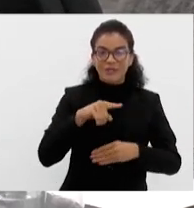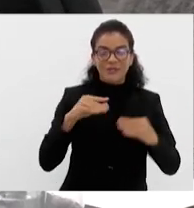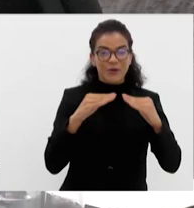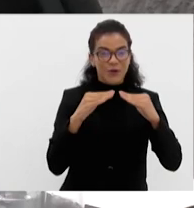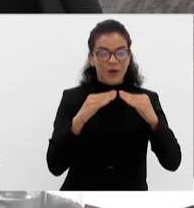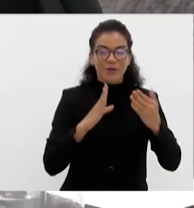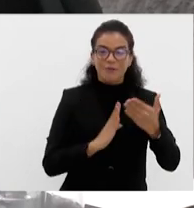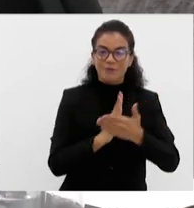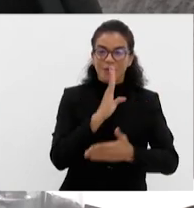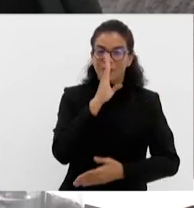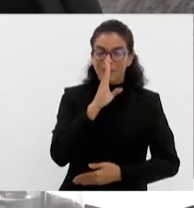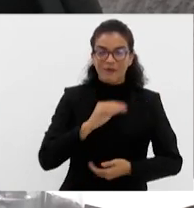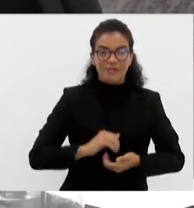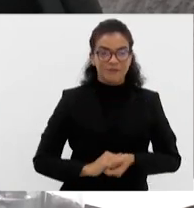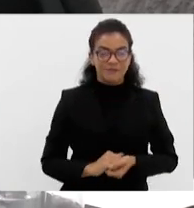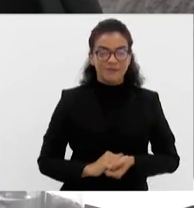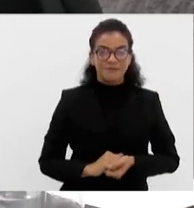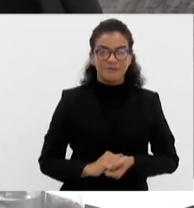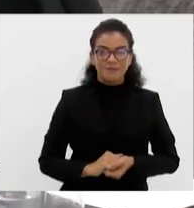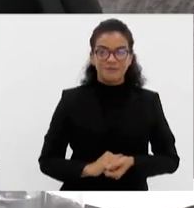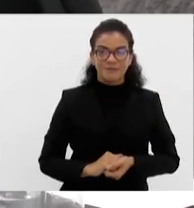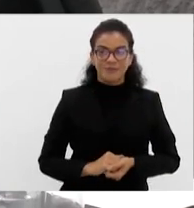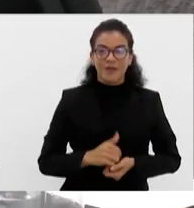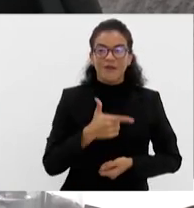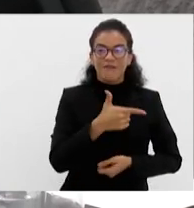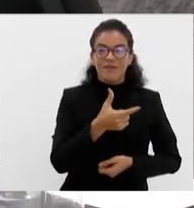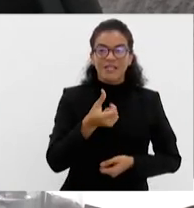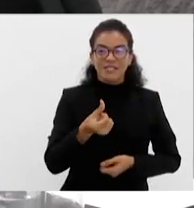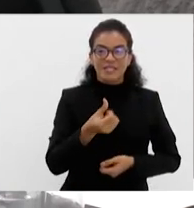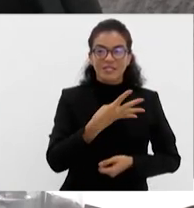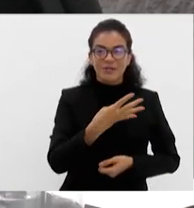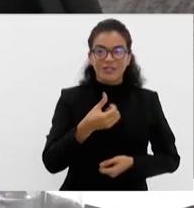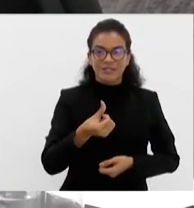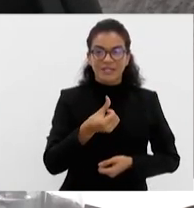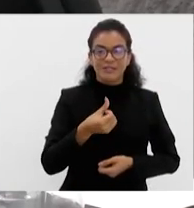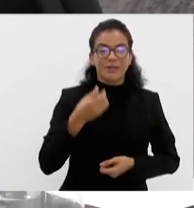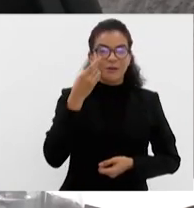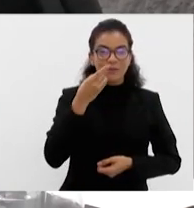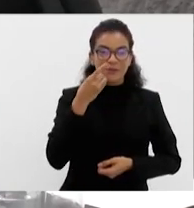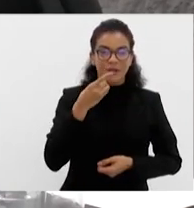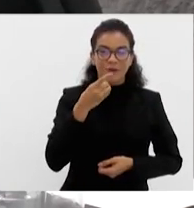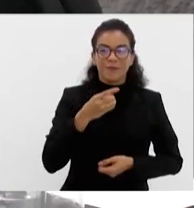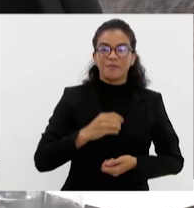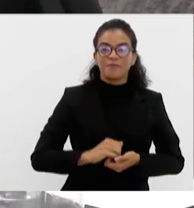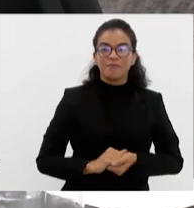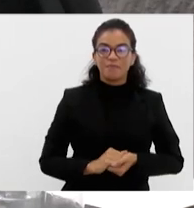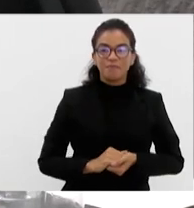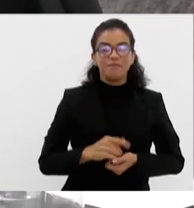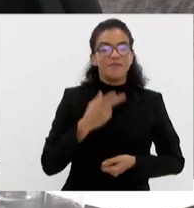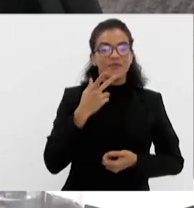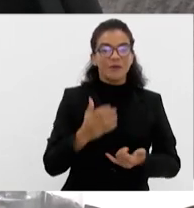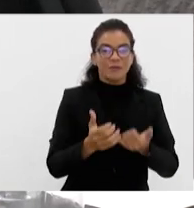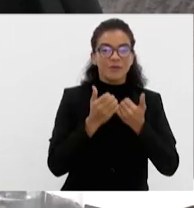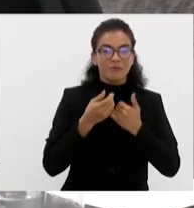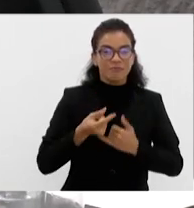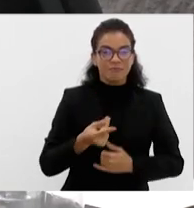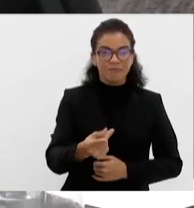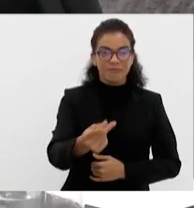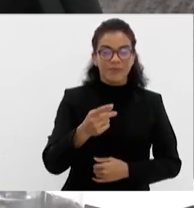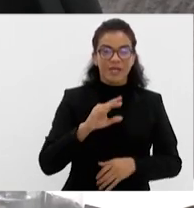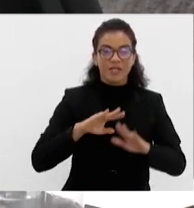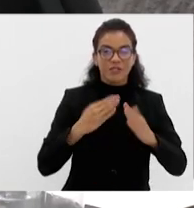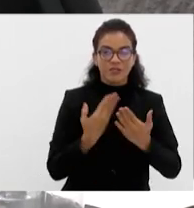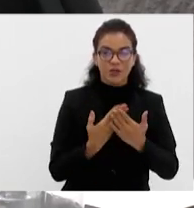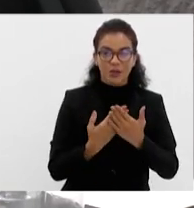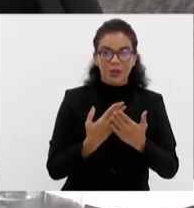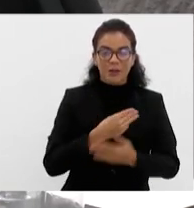como estão, aprovado, 18 da pauta. PL 2646 de 23, de autoria do deputado Rodrigo Amorim, que considera como patrimônio histórico material a Escola Madre